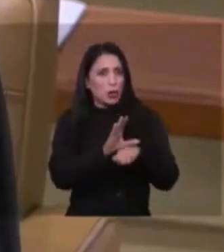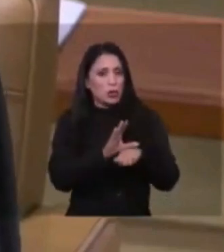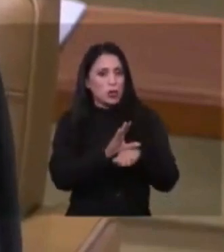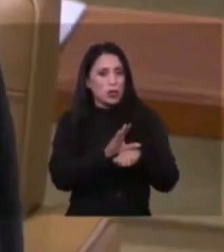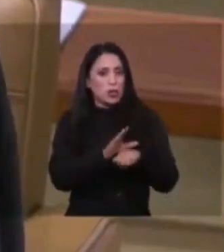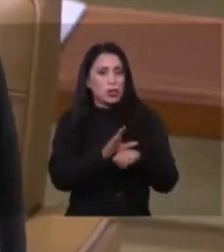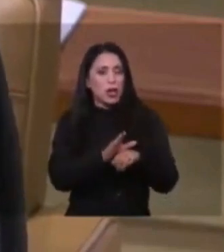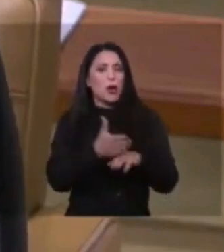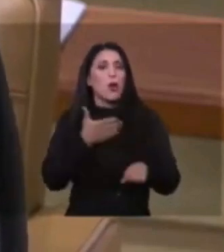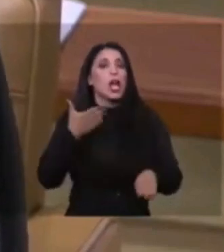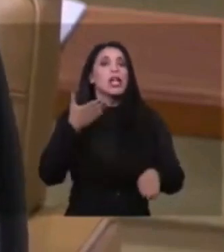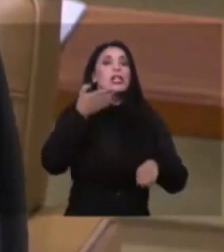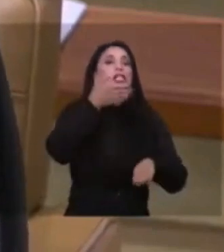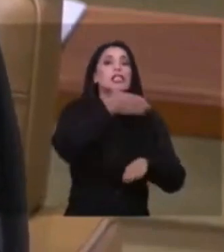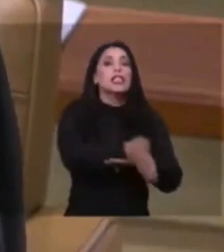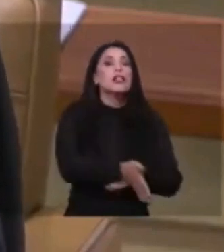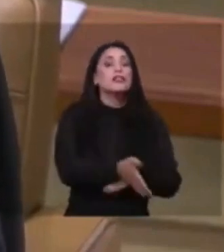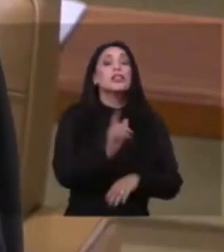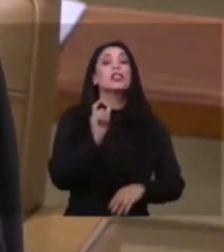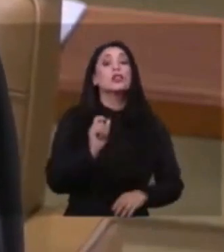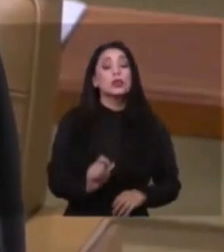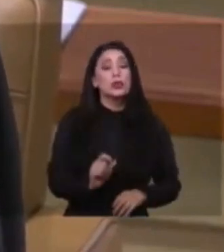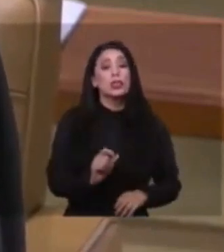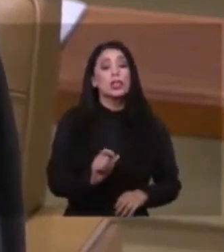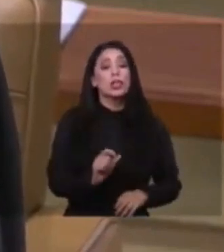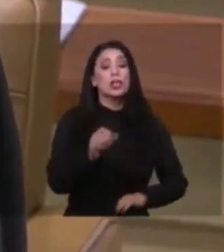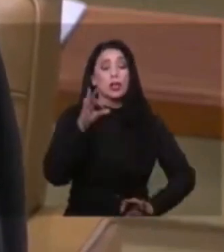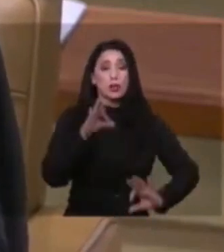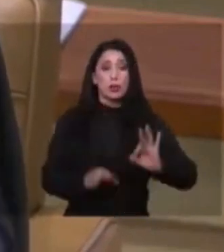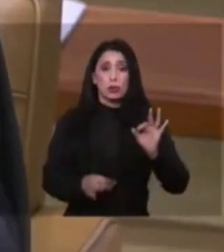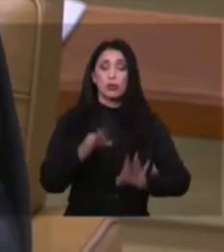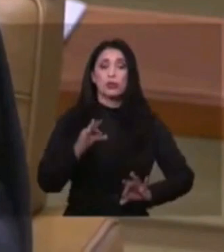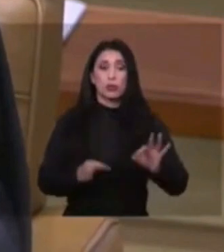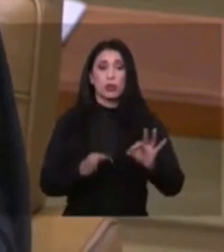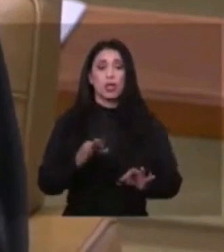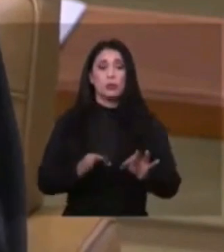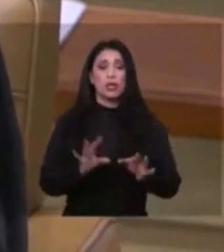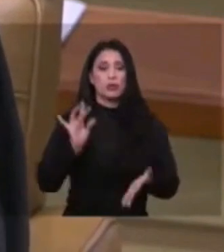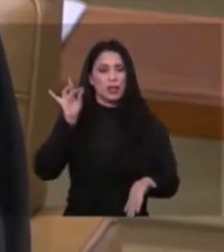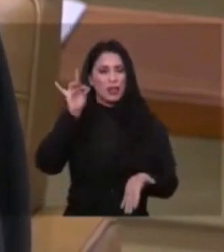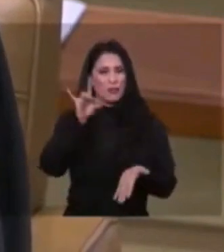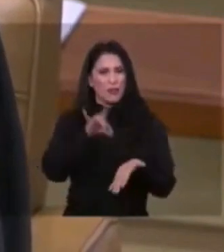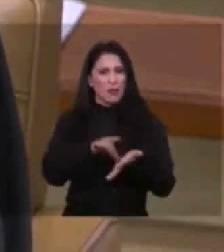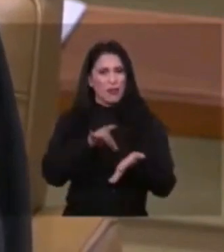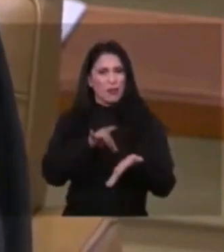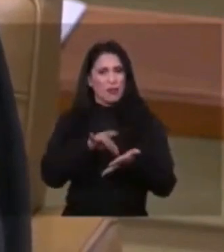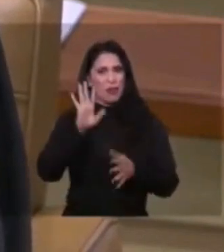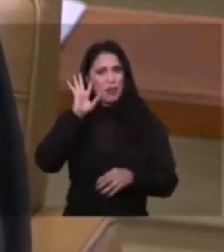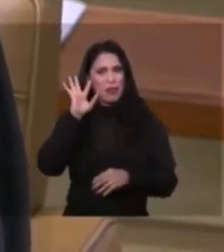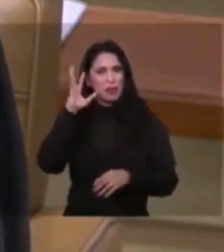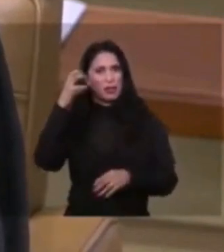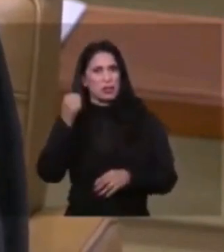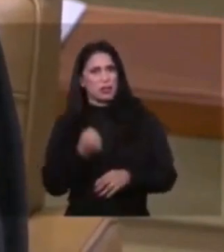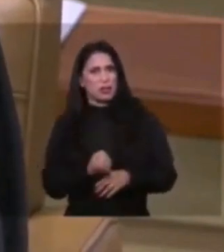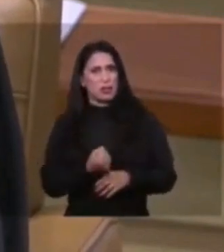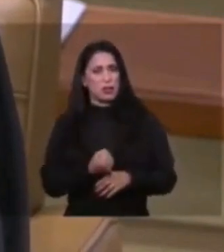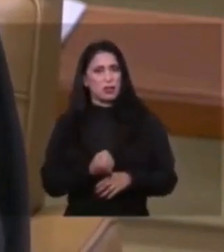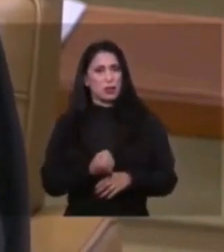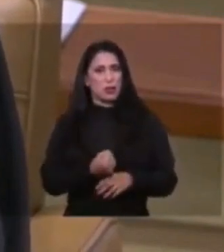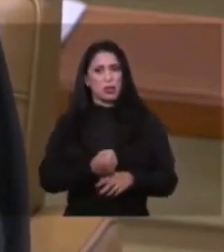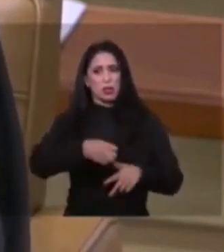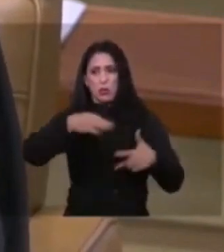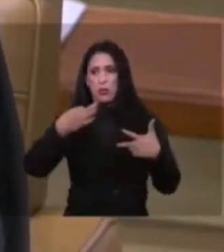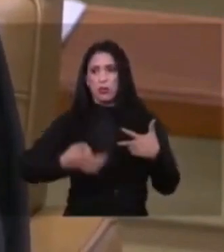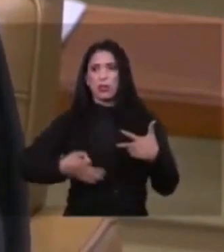interfere direta e incisivamente no ato de julgamento, na validade e na eficácia das decisões do